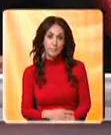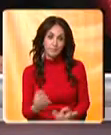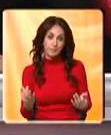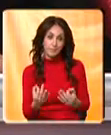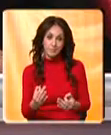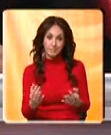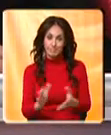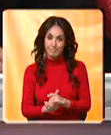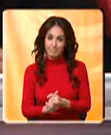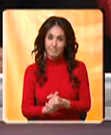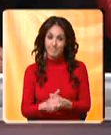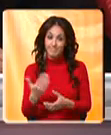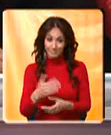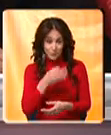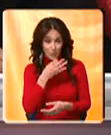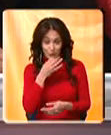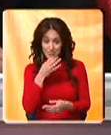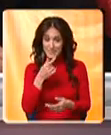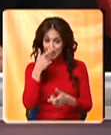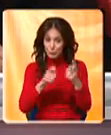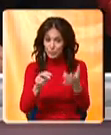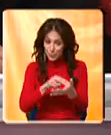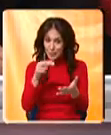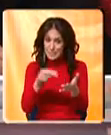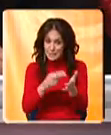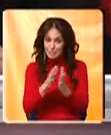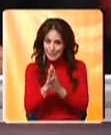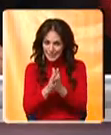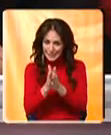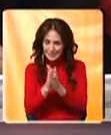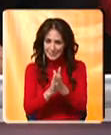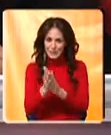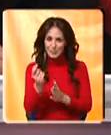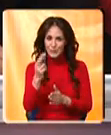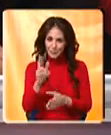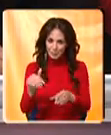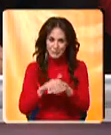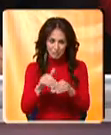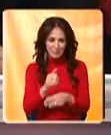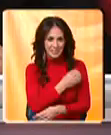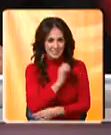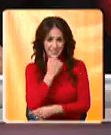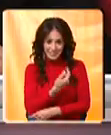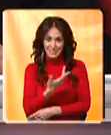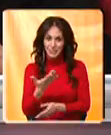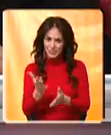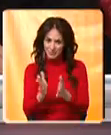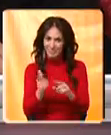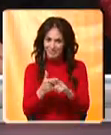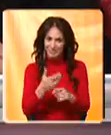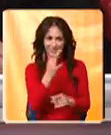Esta é talvez das conversas mais aguardadas com alguns dos ex-participantes da Casa dos Segredos. Aí vem ela,